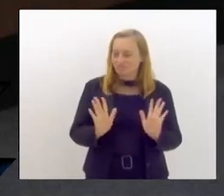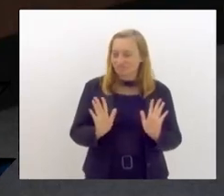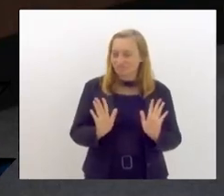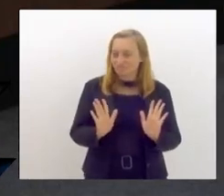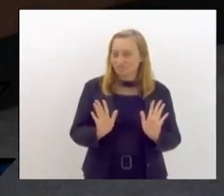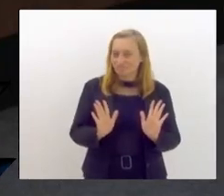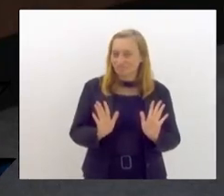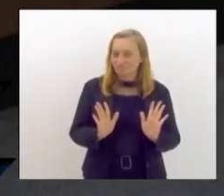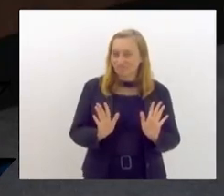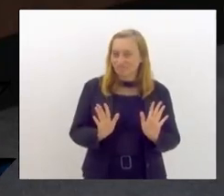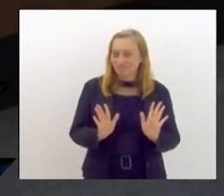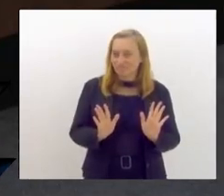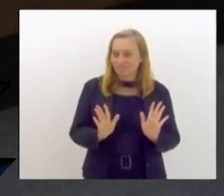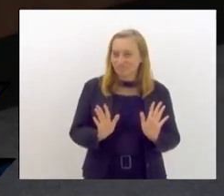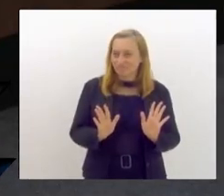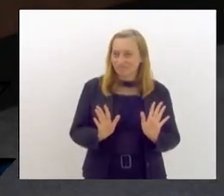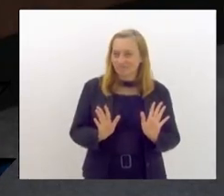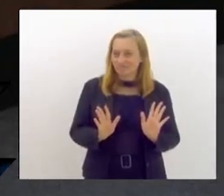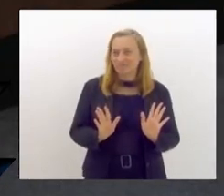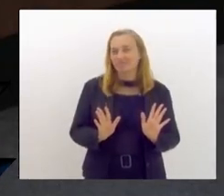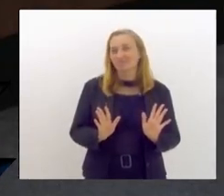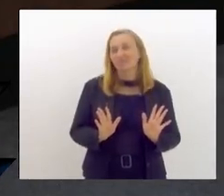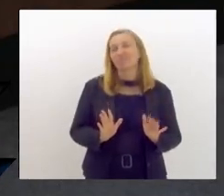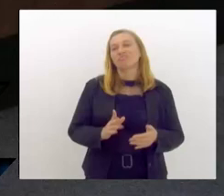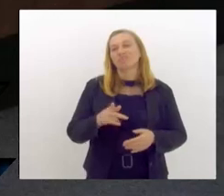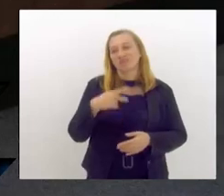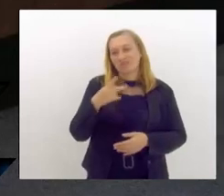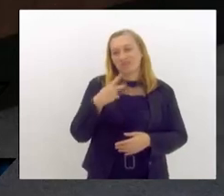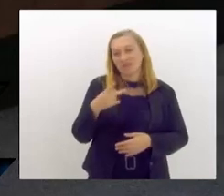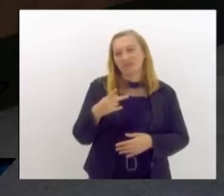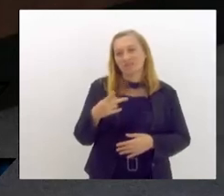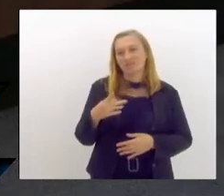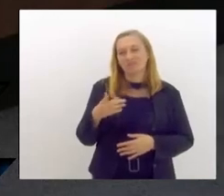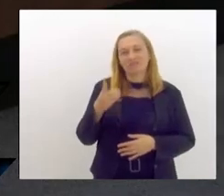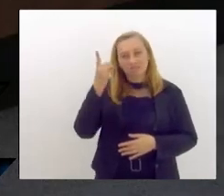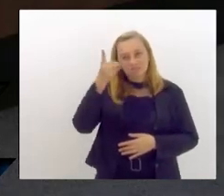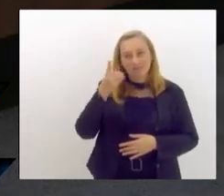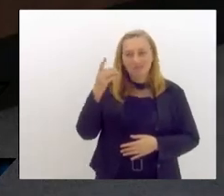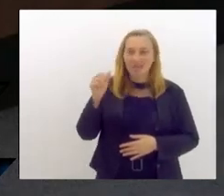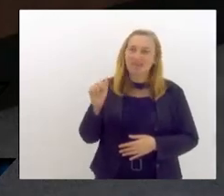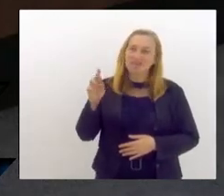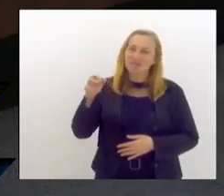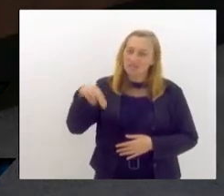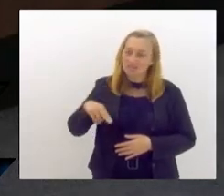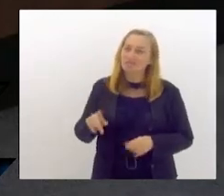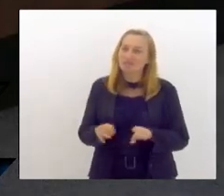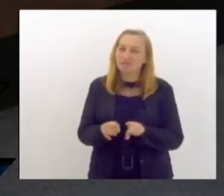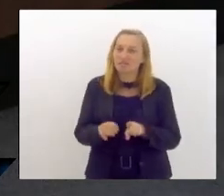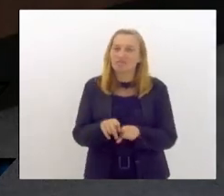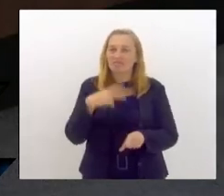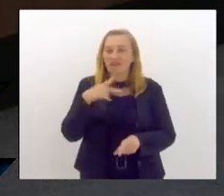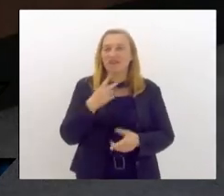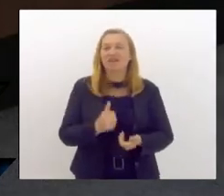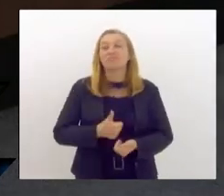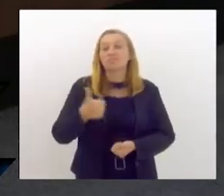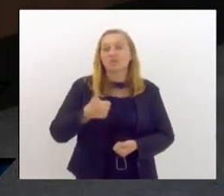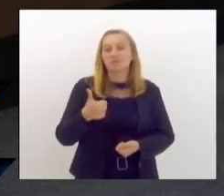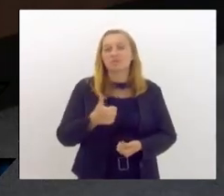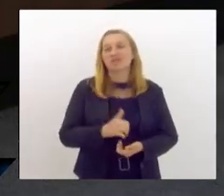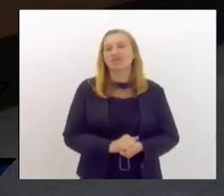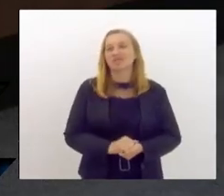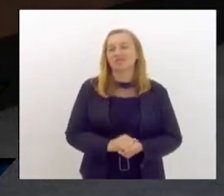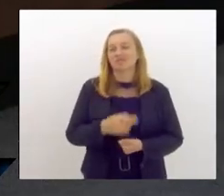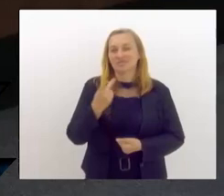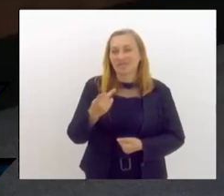fala de convergência com o que tanto o Pobel quanto o deputado Anderson também vão falar. Em primeiro lugar, deixar claro